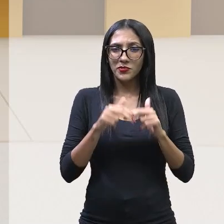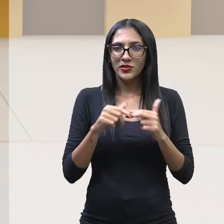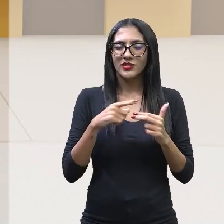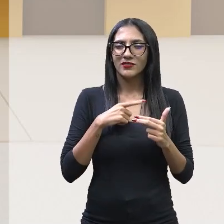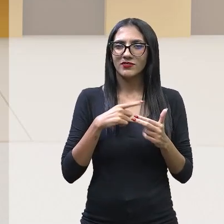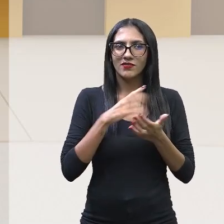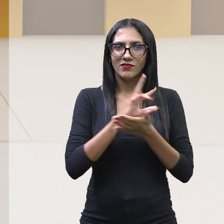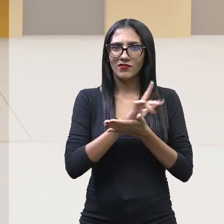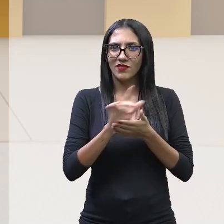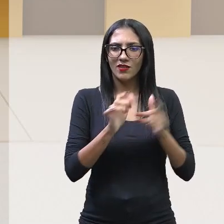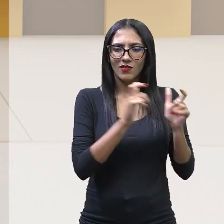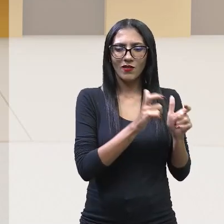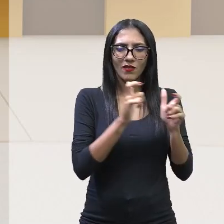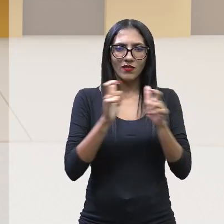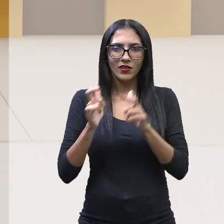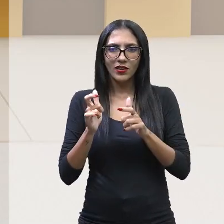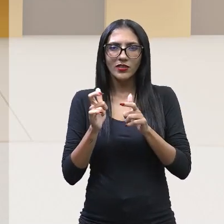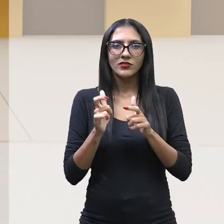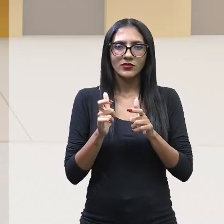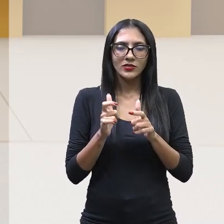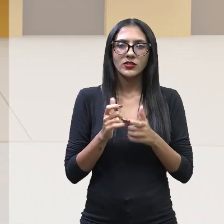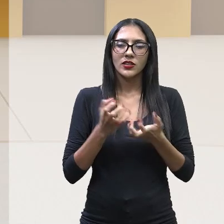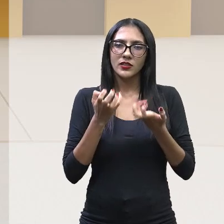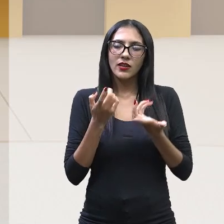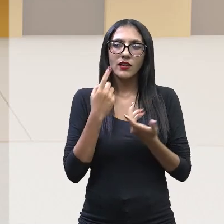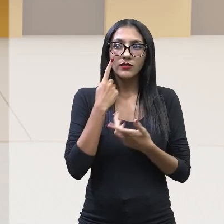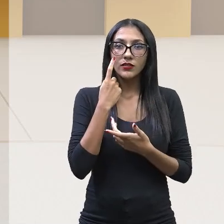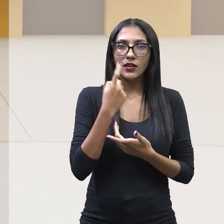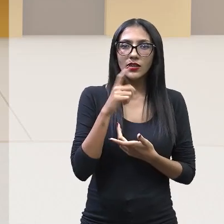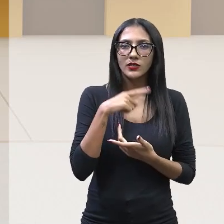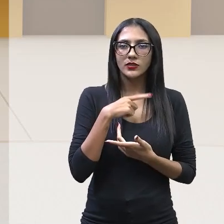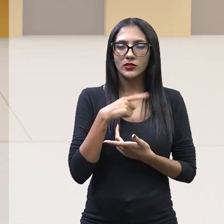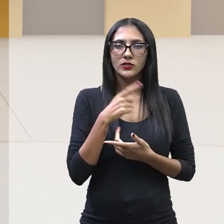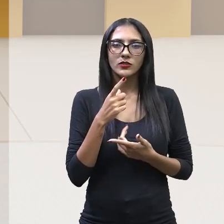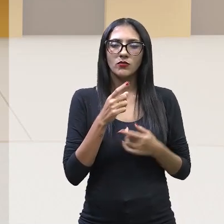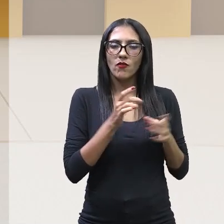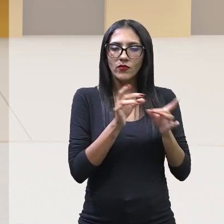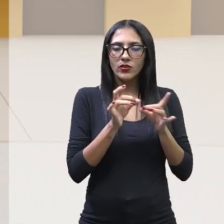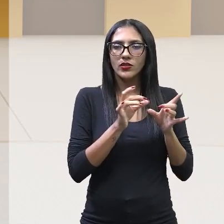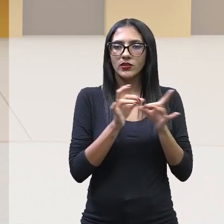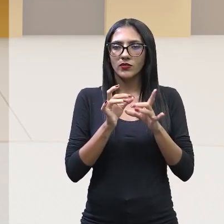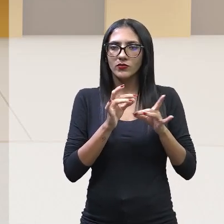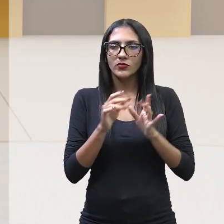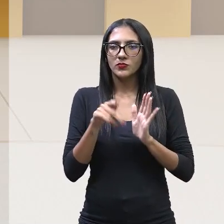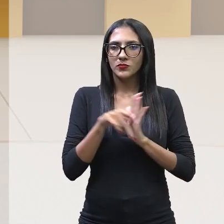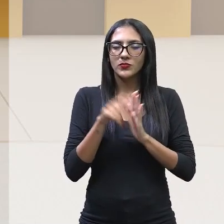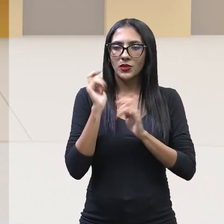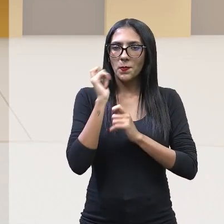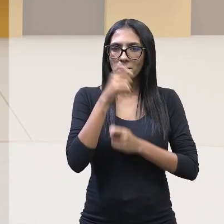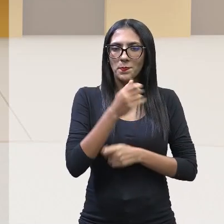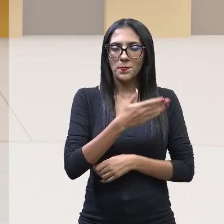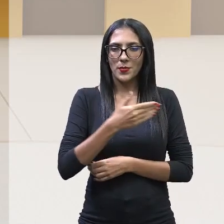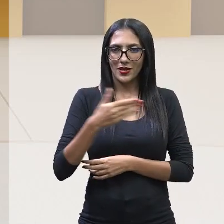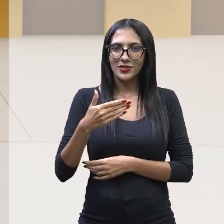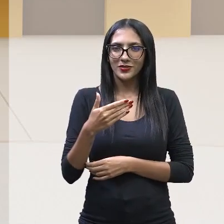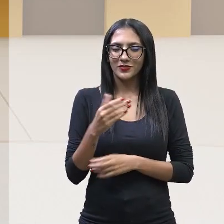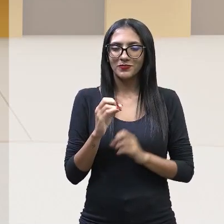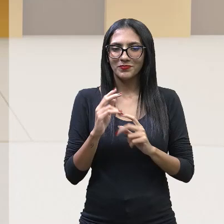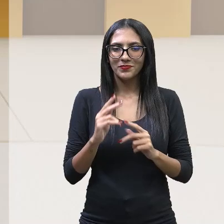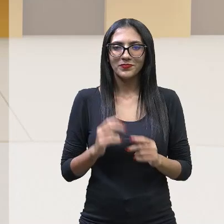as pessoas que querem exercer essa ocupação que nós chamamos aí, que é denominada a pesca. Tudo